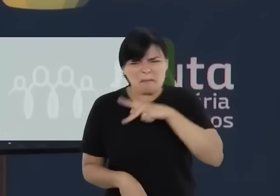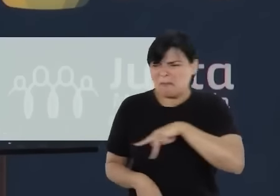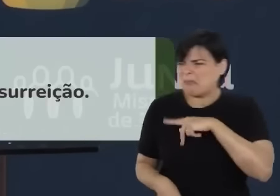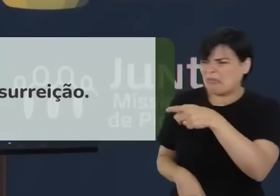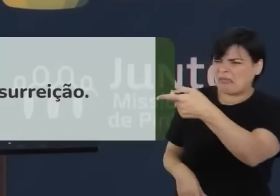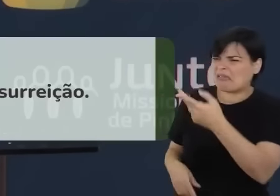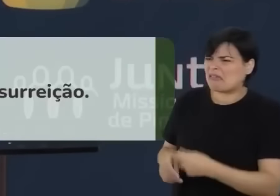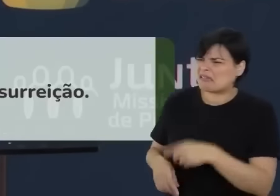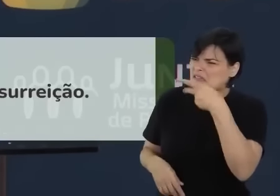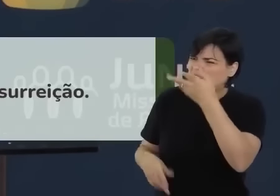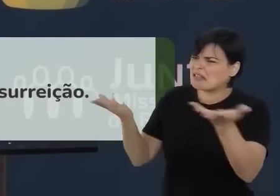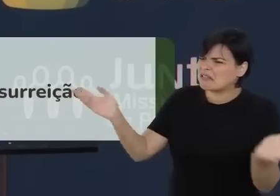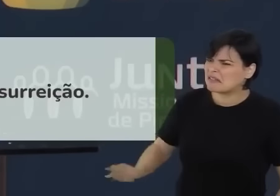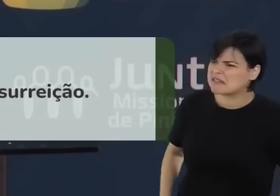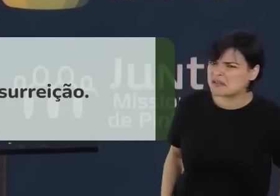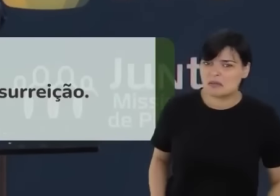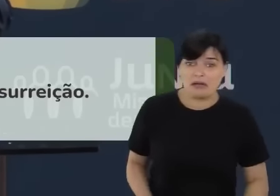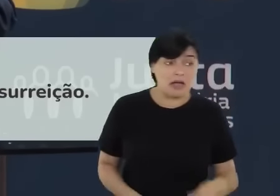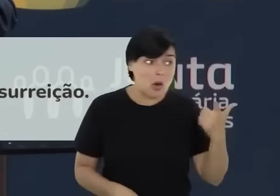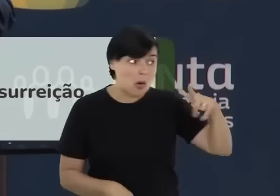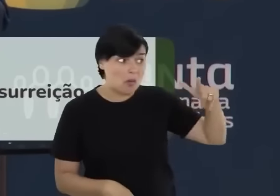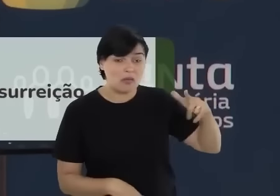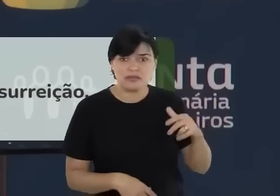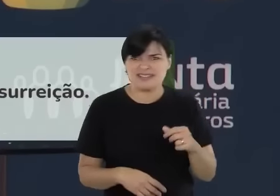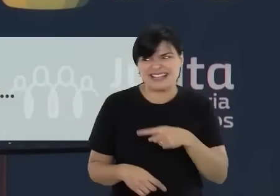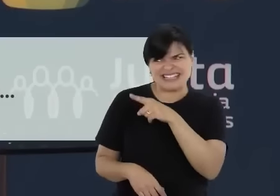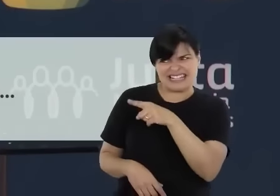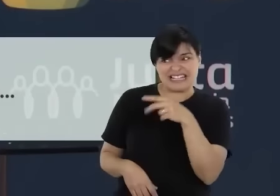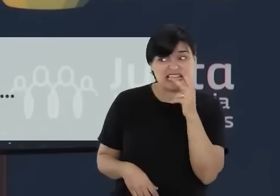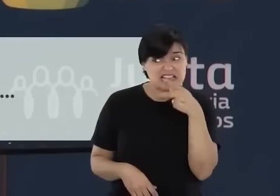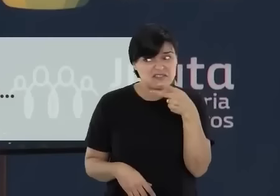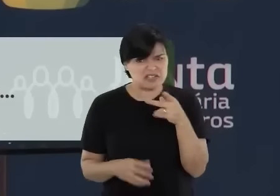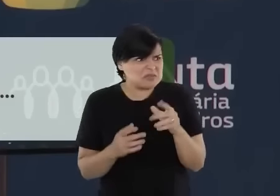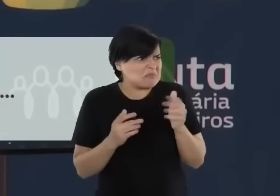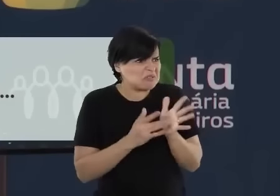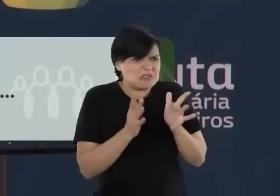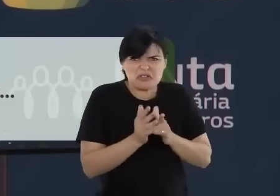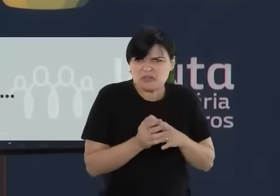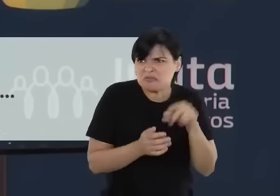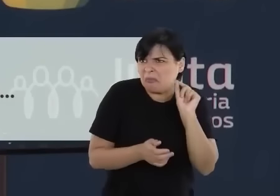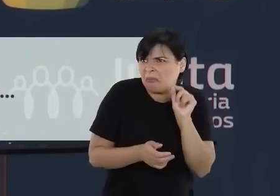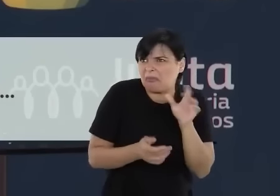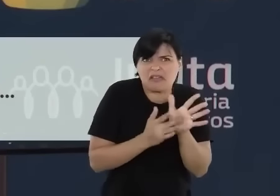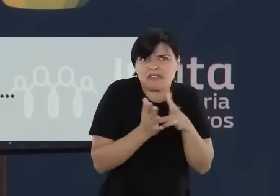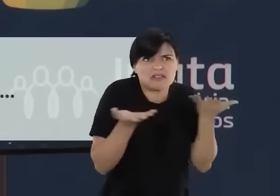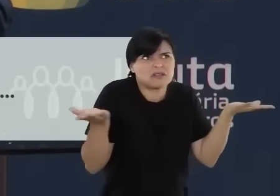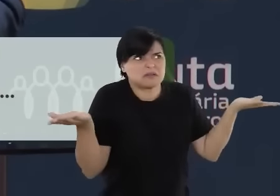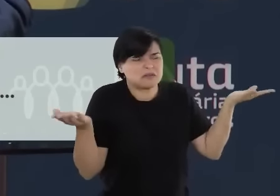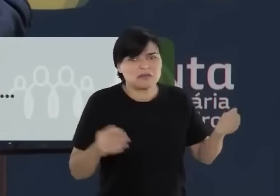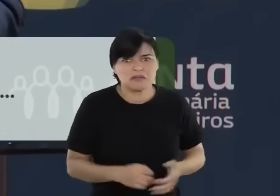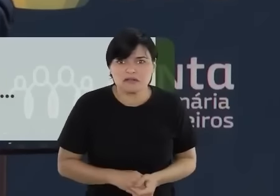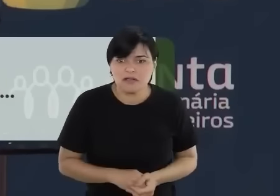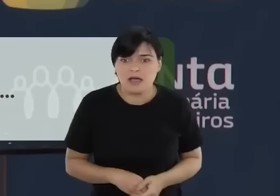outros parece pregador de estranhos Deuses pois pregava Jesus e a ressurreição então tomando-o